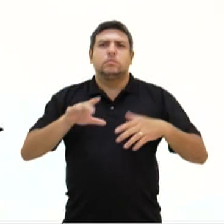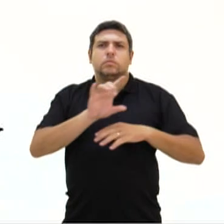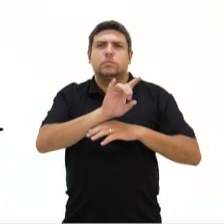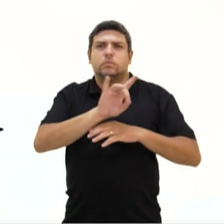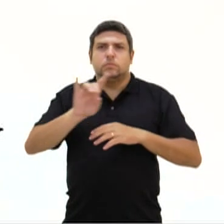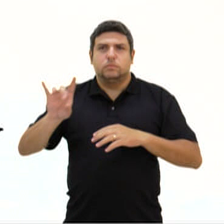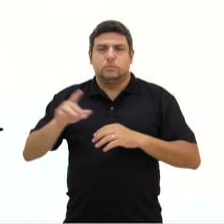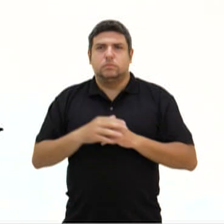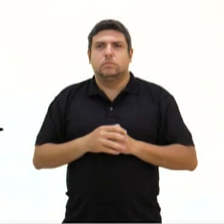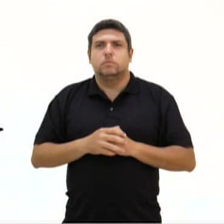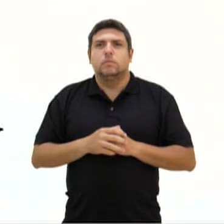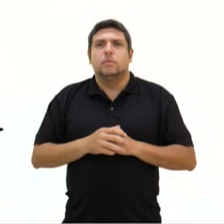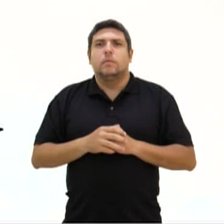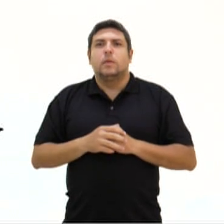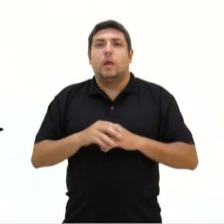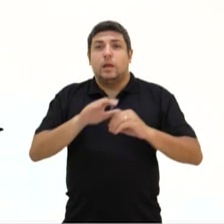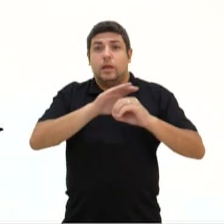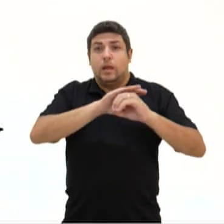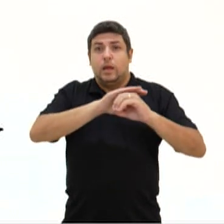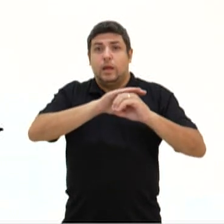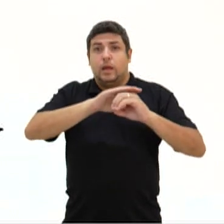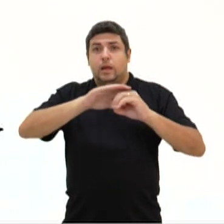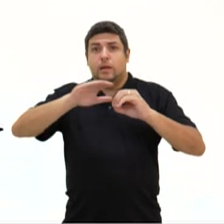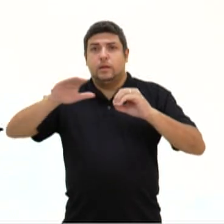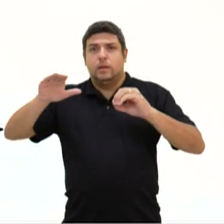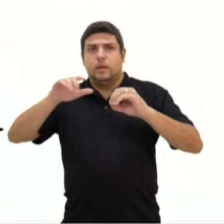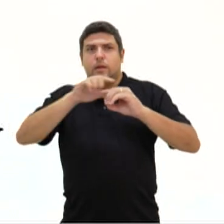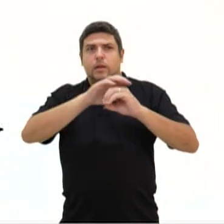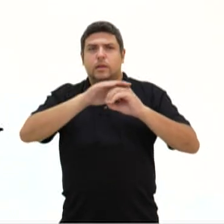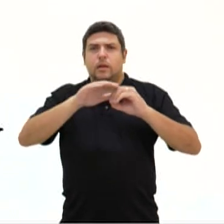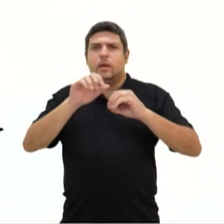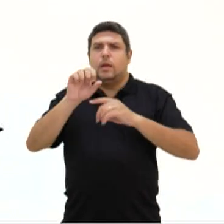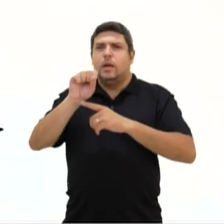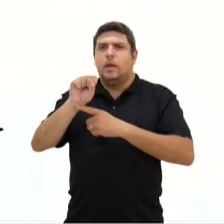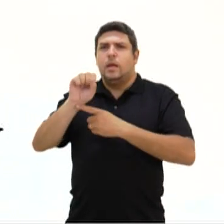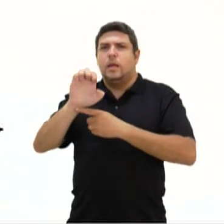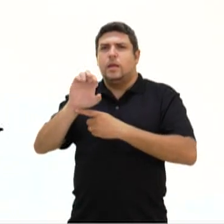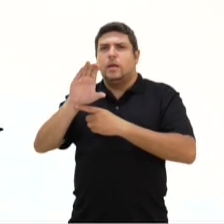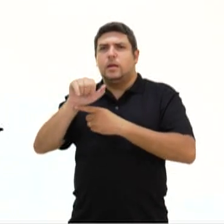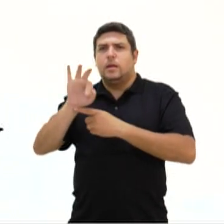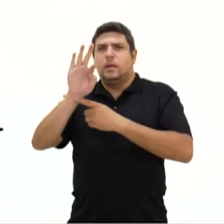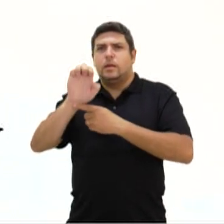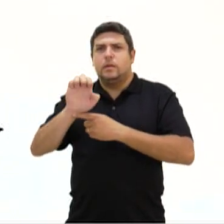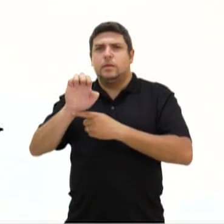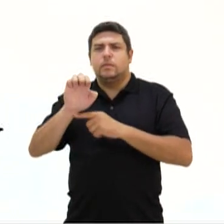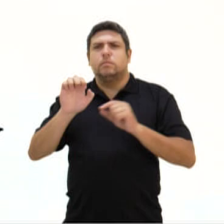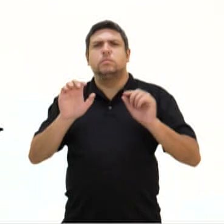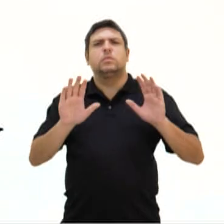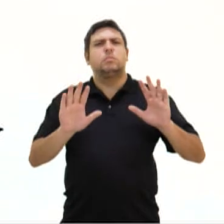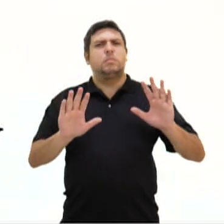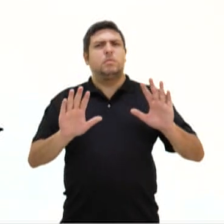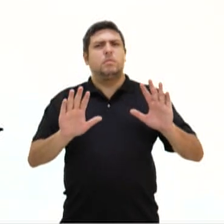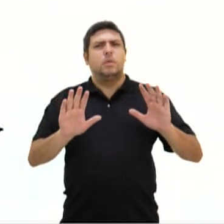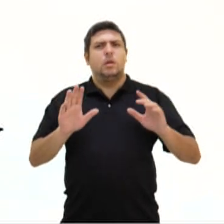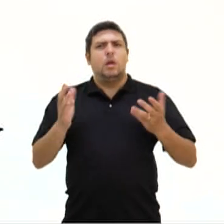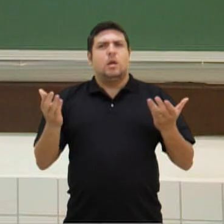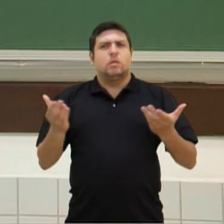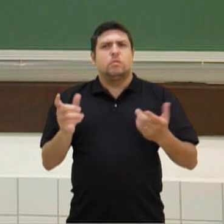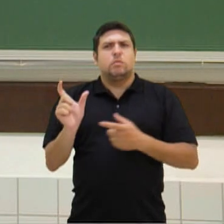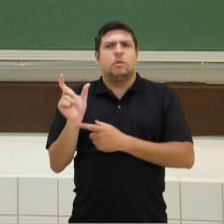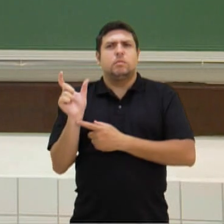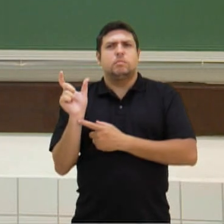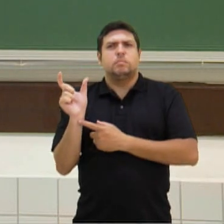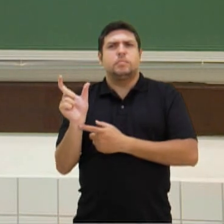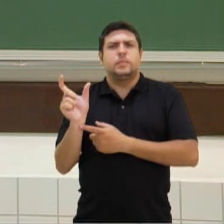posição, aonde a reta é secante à circunferência. Opa, professor, pera lá, veio uma palavra aí que eu já